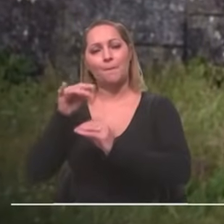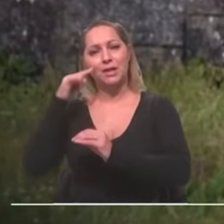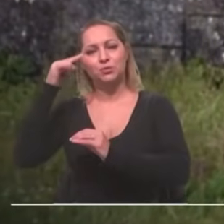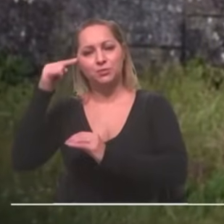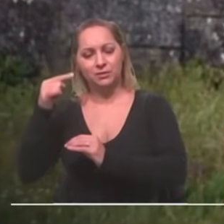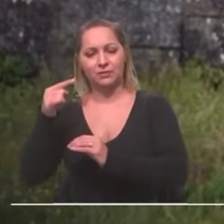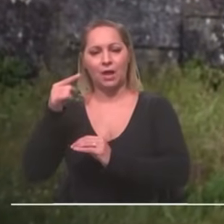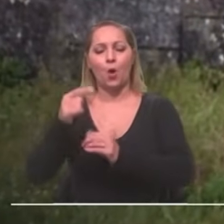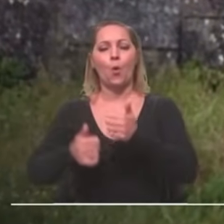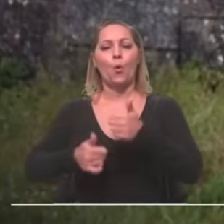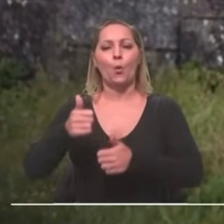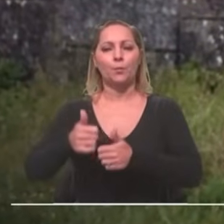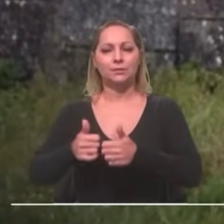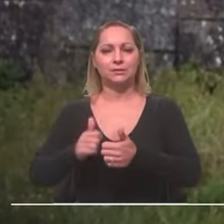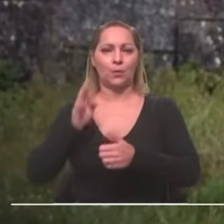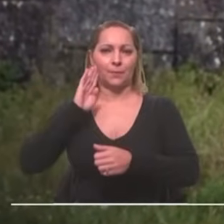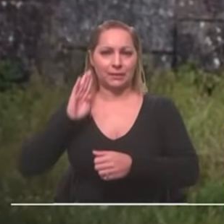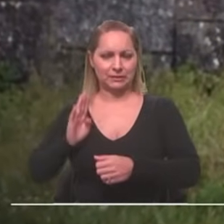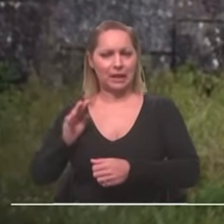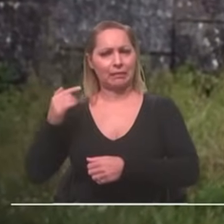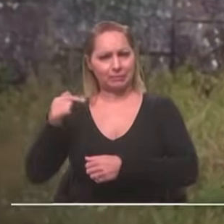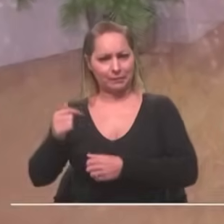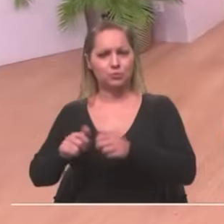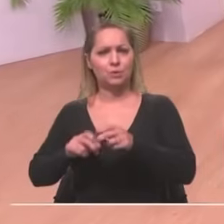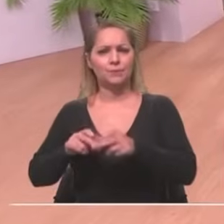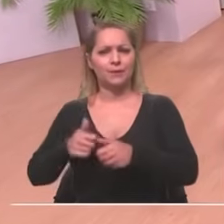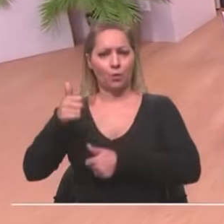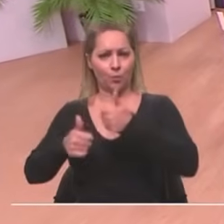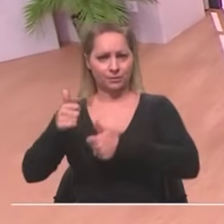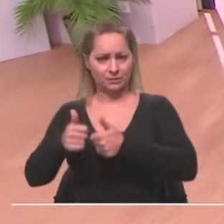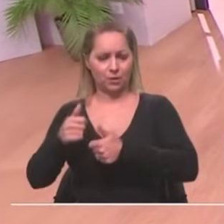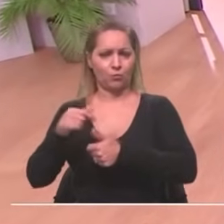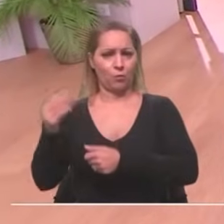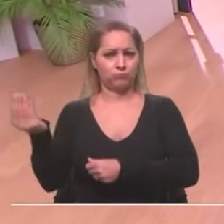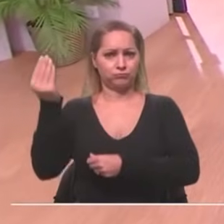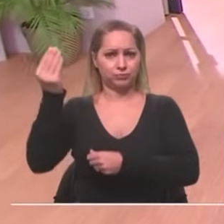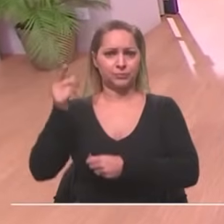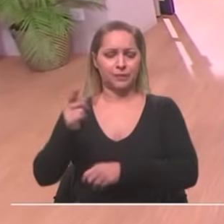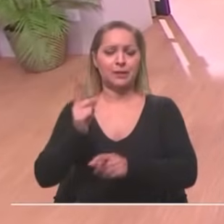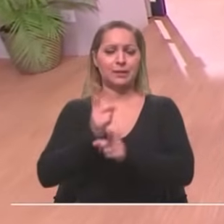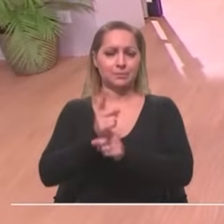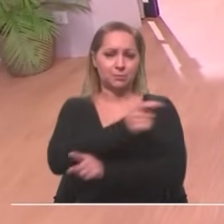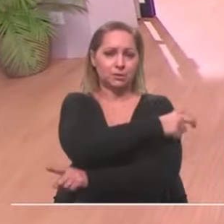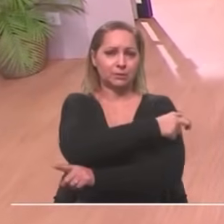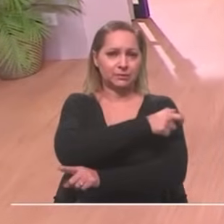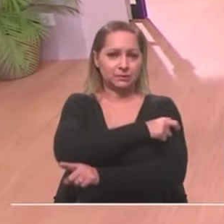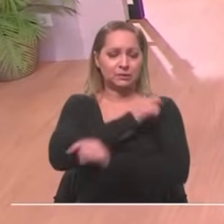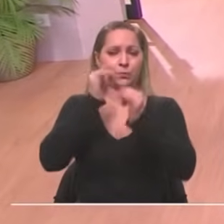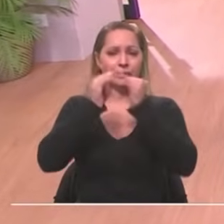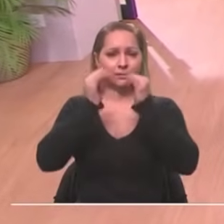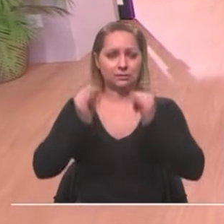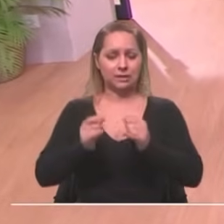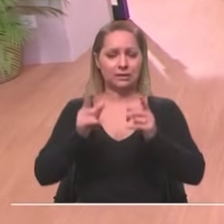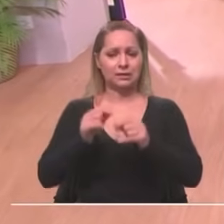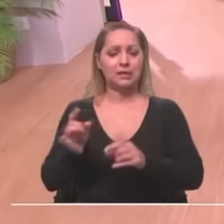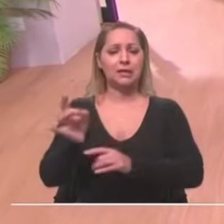desportivas militares, se virem muitas competições, temos militares nossos a ter grandes desempenhos e mesmo representações internacionais e campeões mundiais